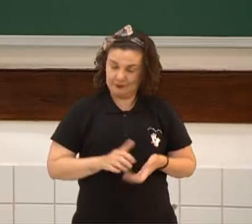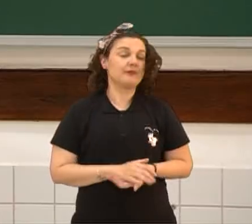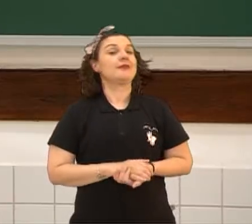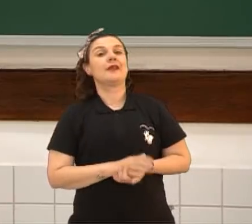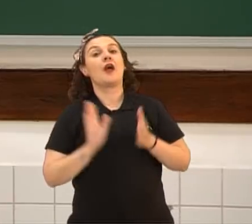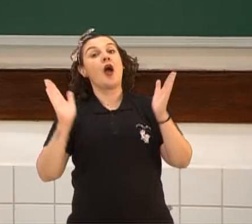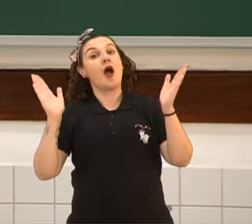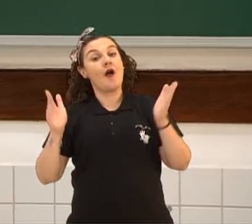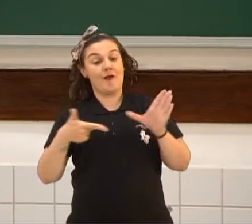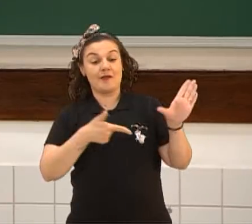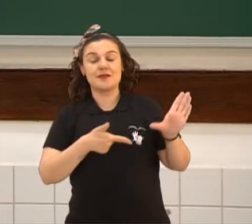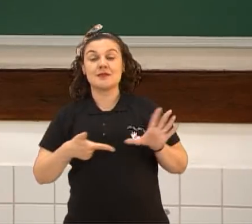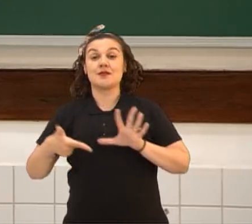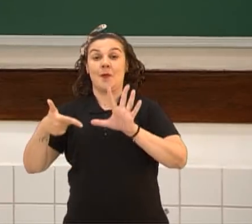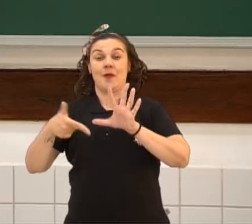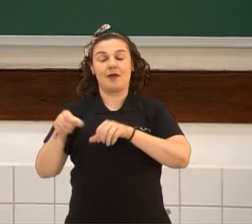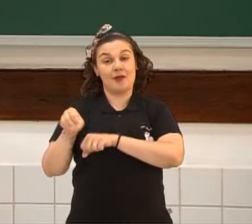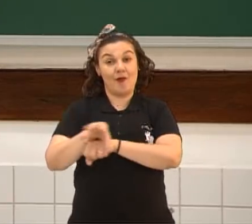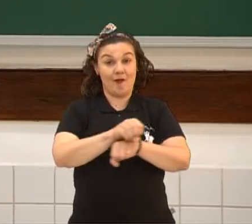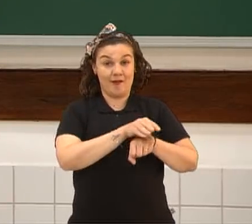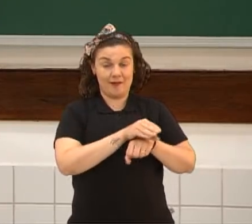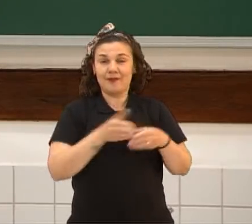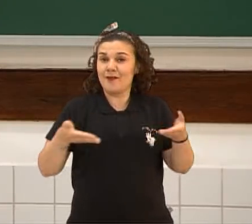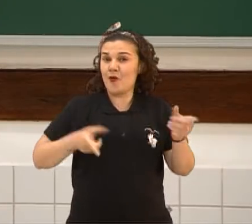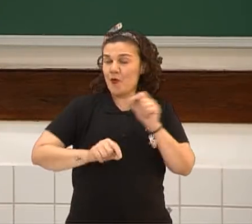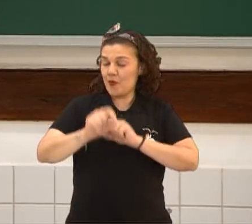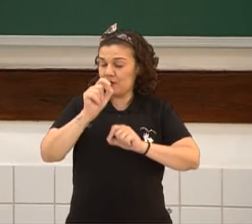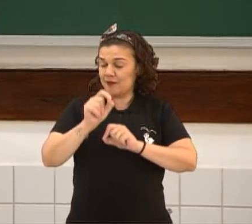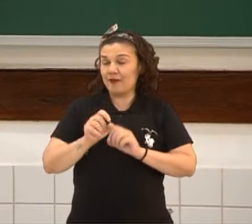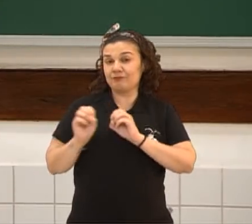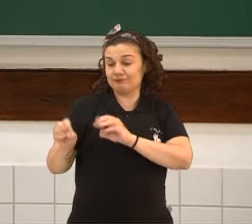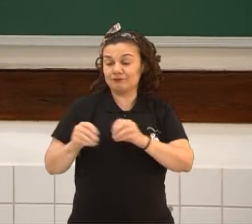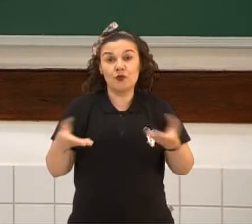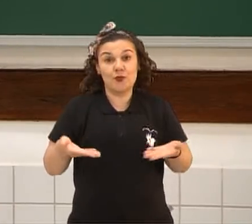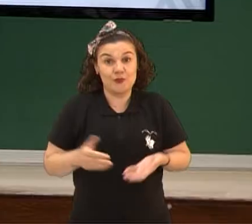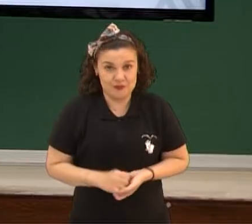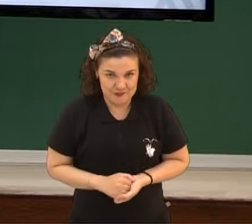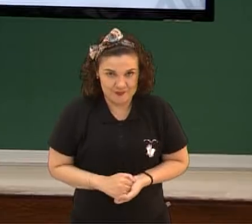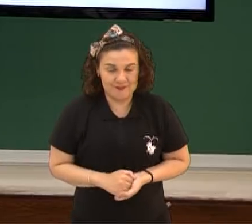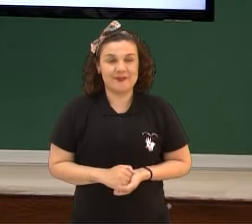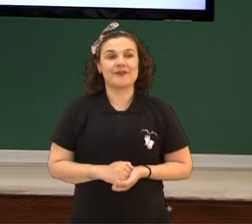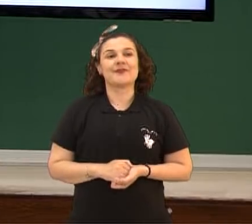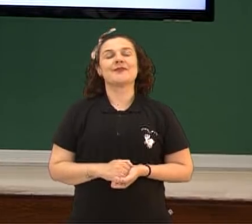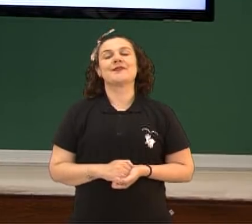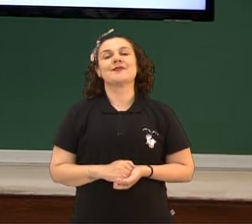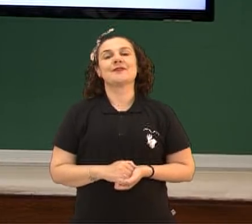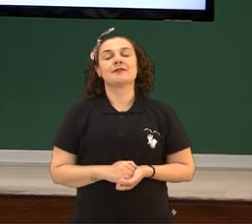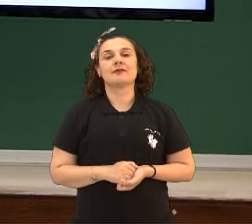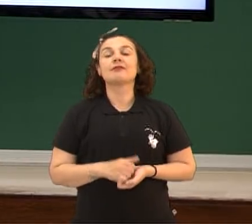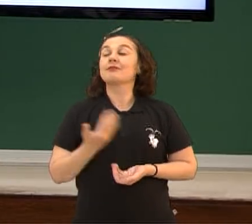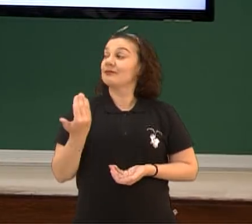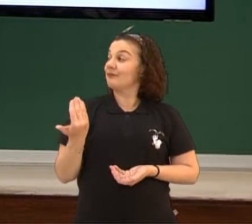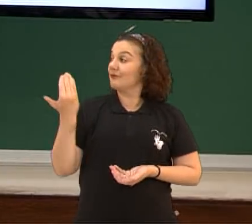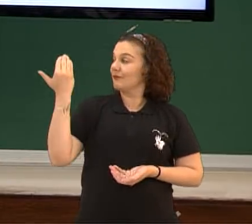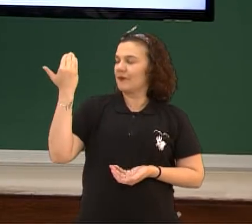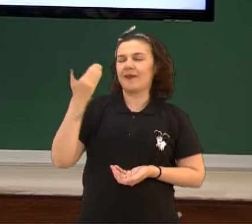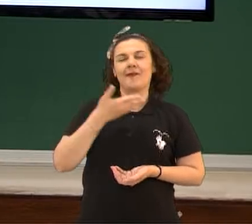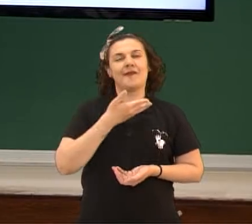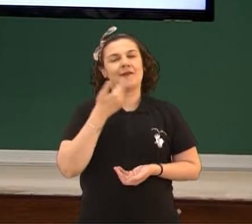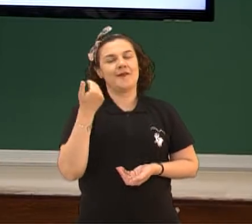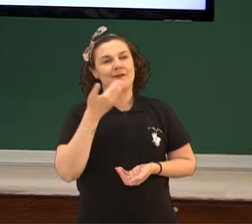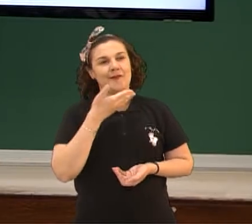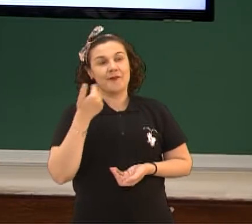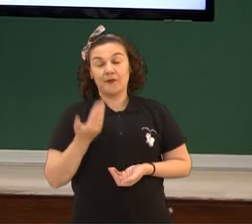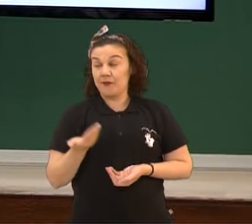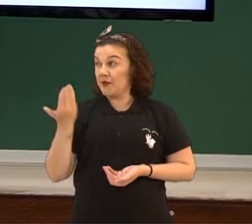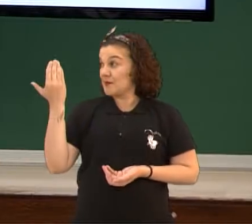vocês, estamos na Semana do Conhecimento. E o que nós vamos trabalhar nesta Semana do Conhecimento? Aqui ficou fácil, né?